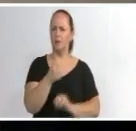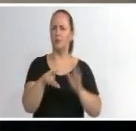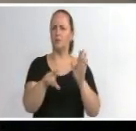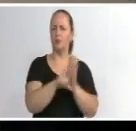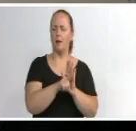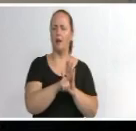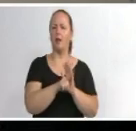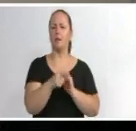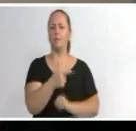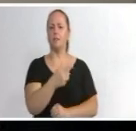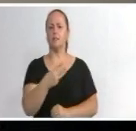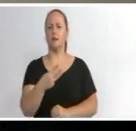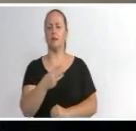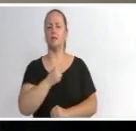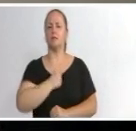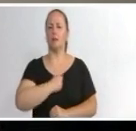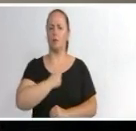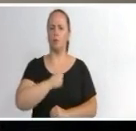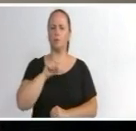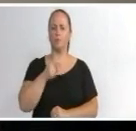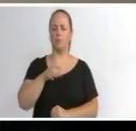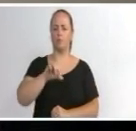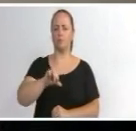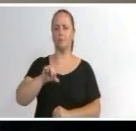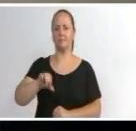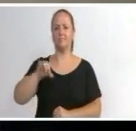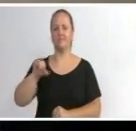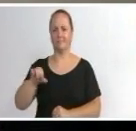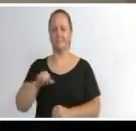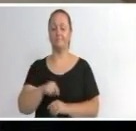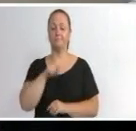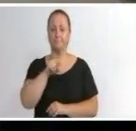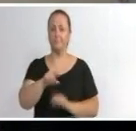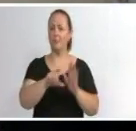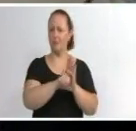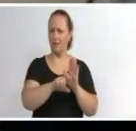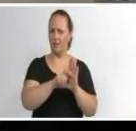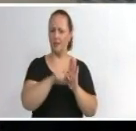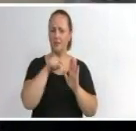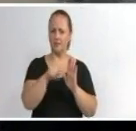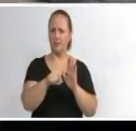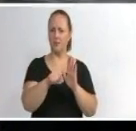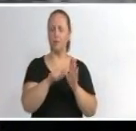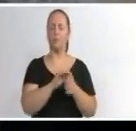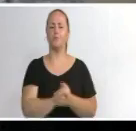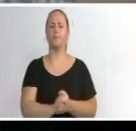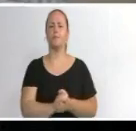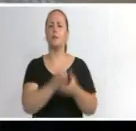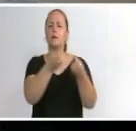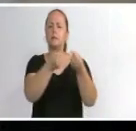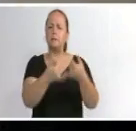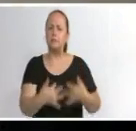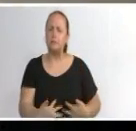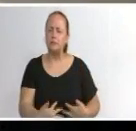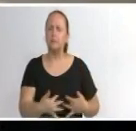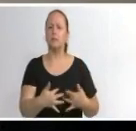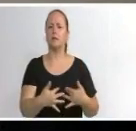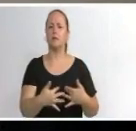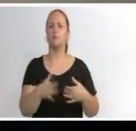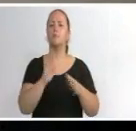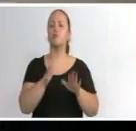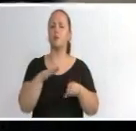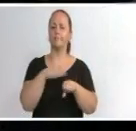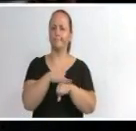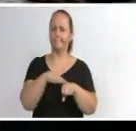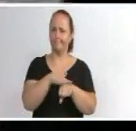23 de agosto de 1999. Este trata da questão que foi conversada com os